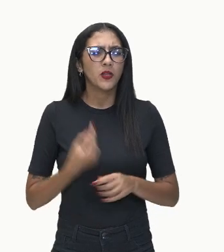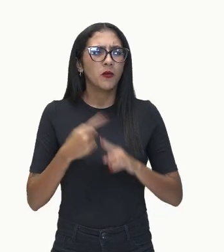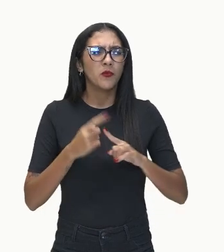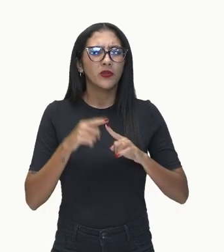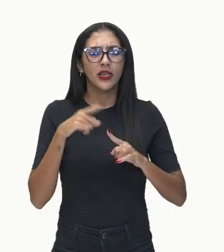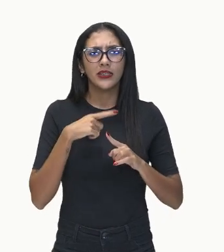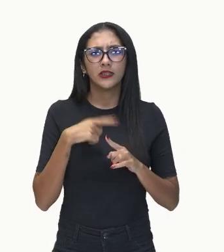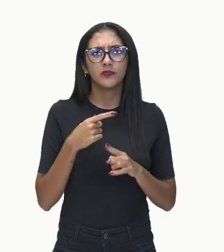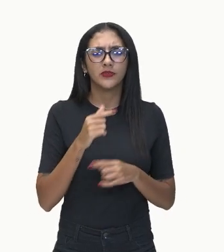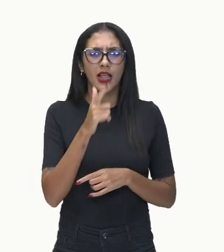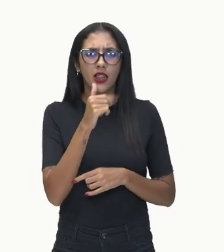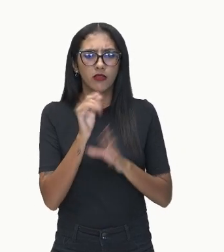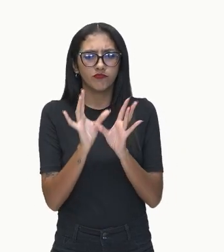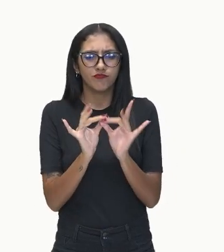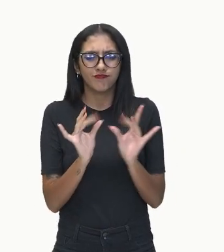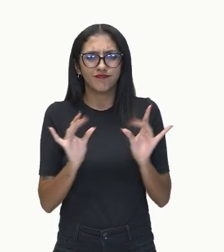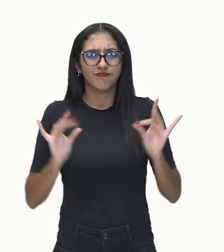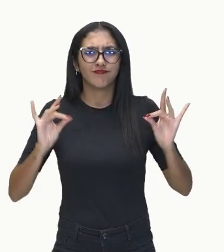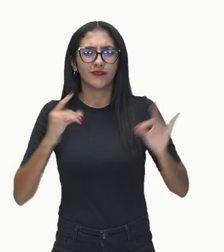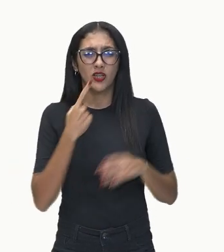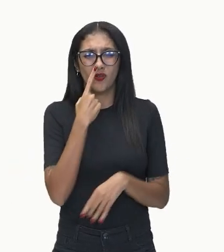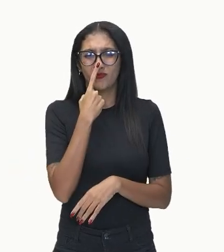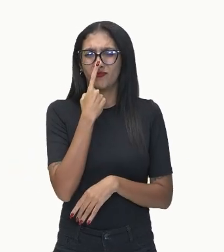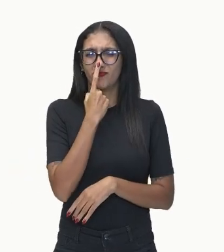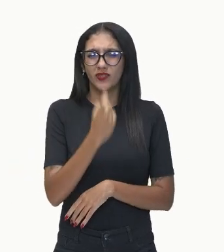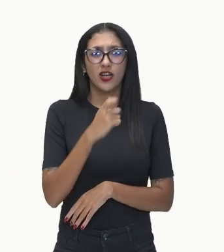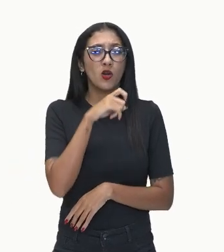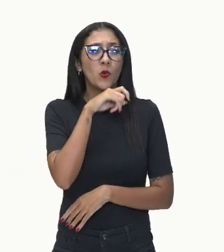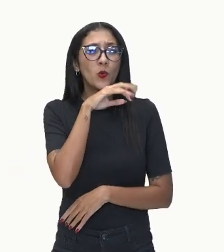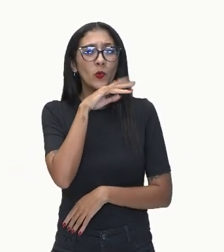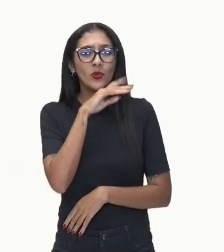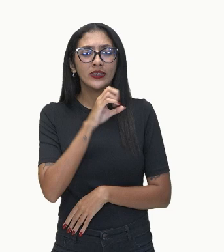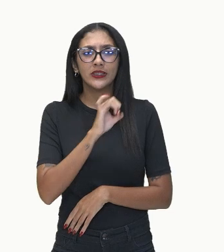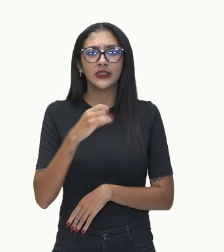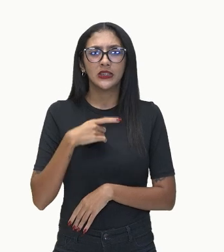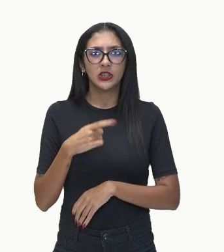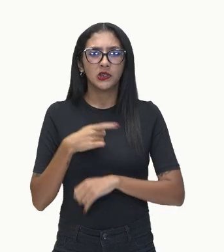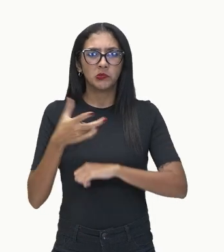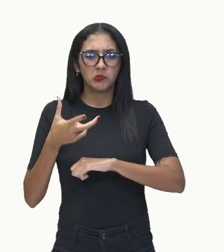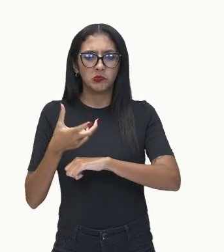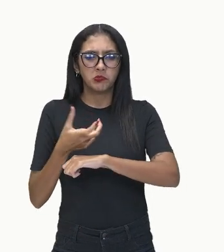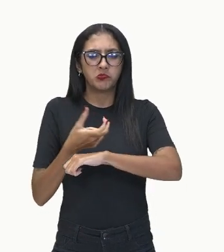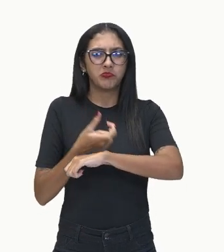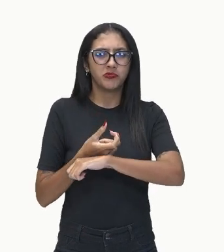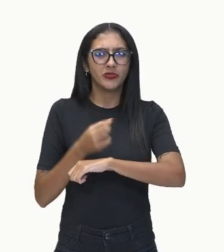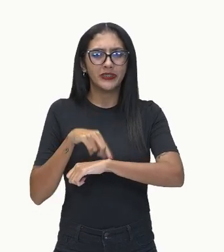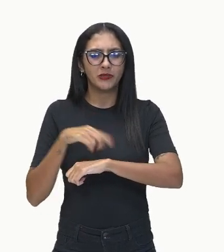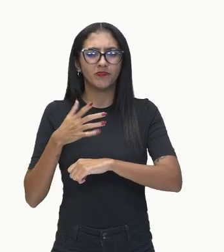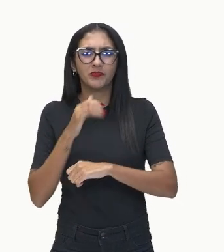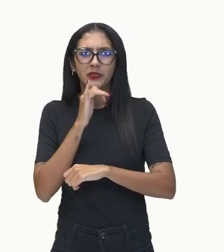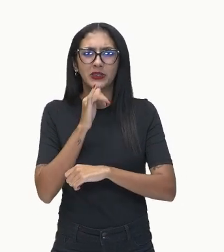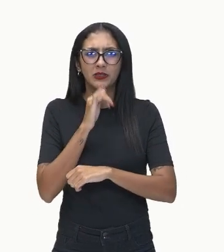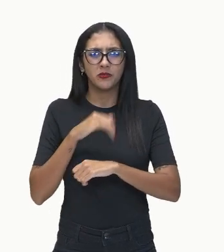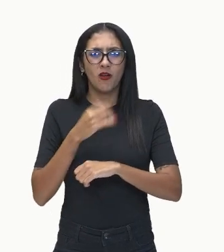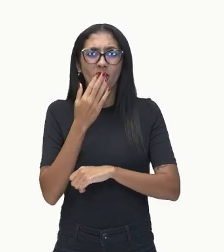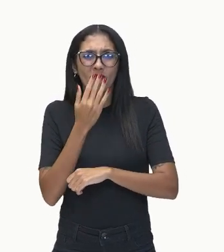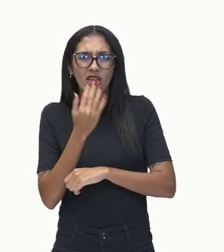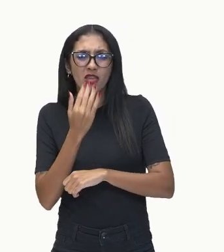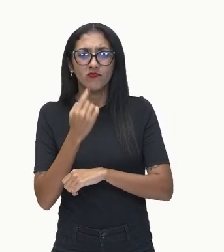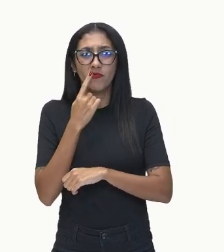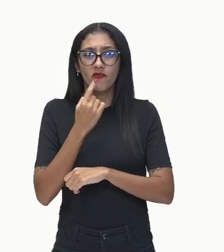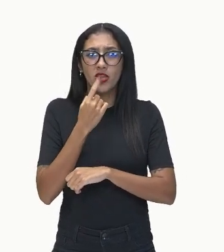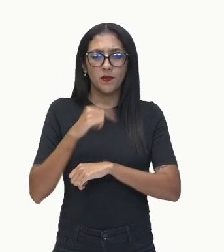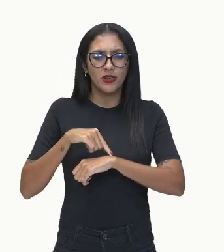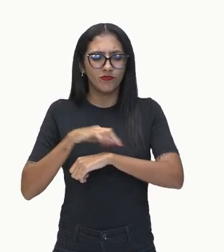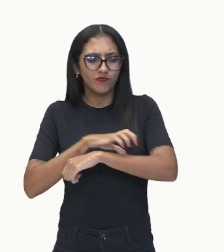líquido incolor, de cheiro irritante, que quando injetado nos tecidos, provoca dor e irritação característica, né? Que é